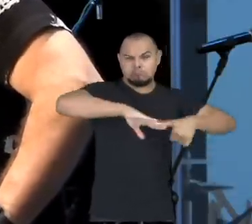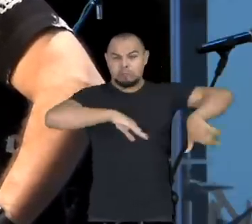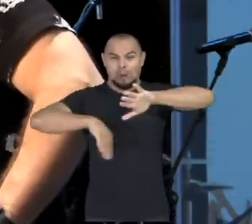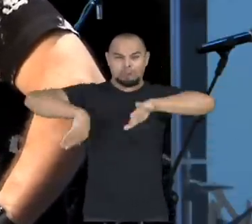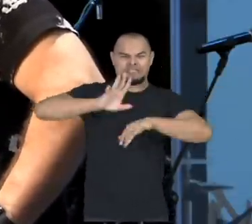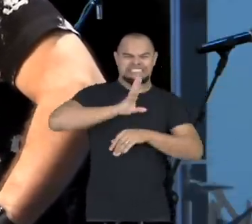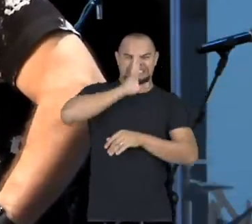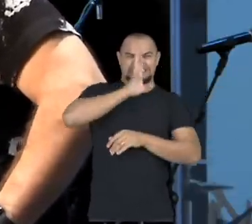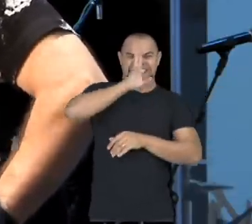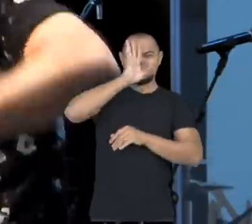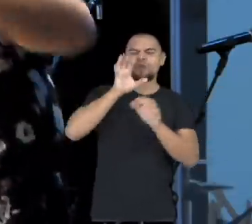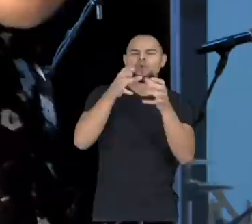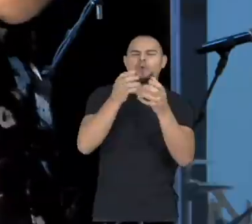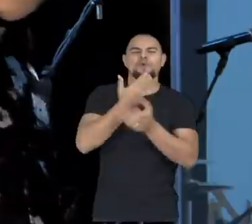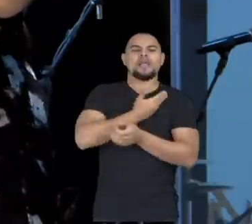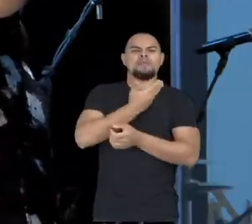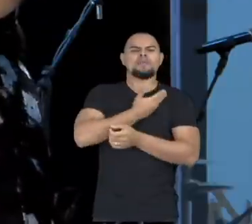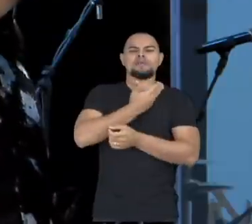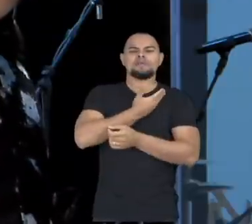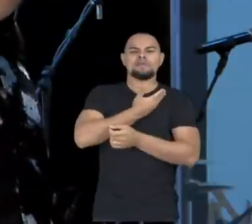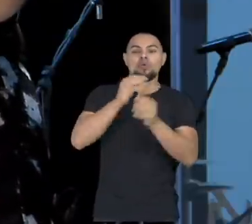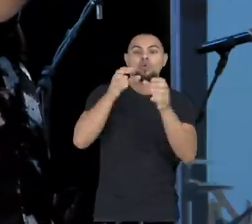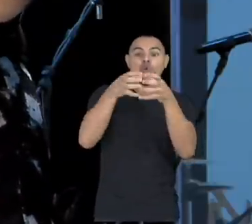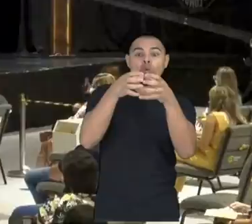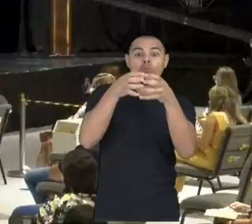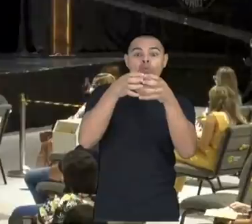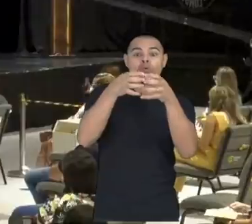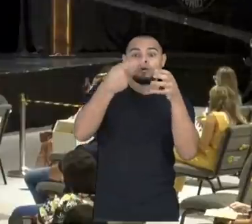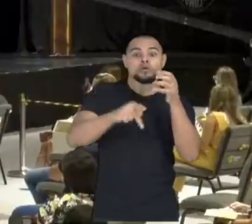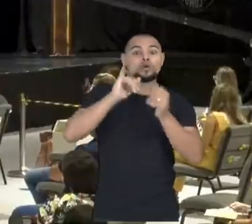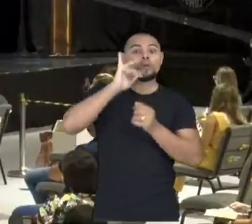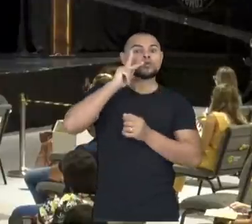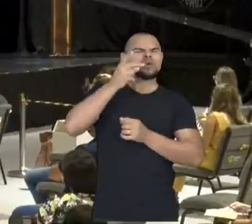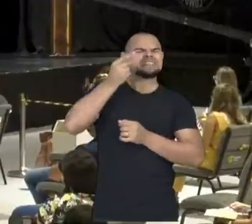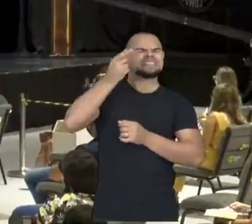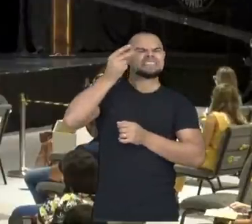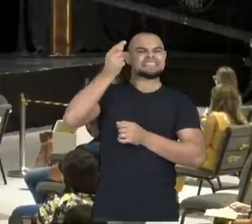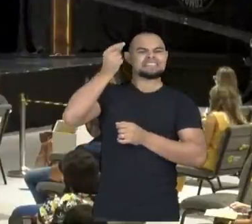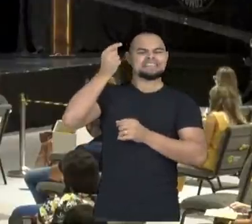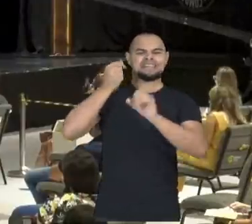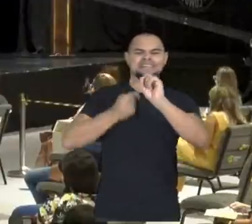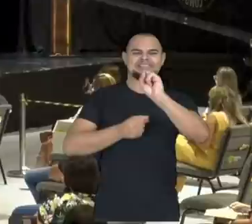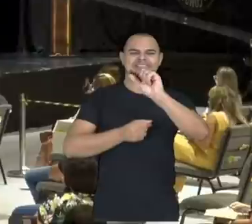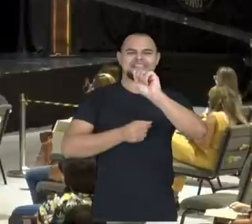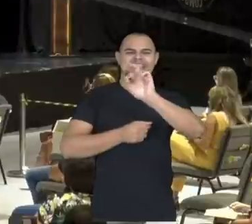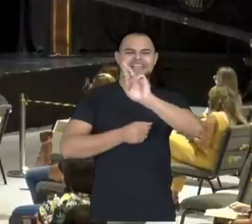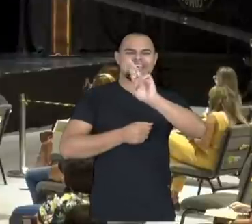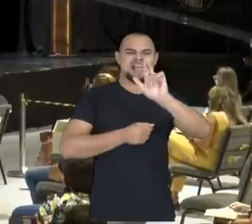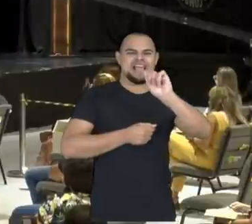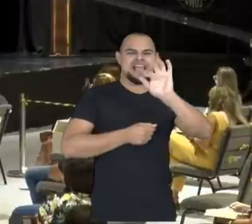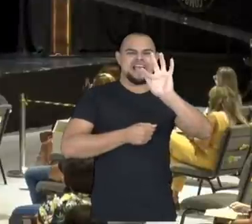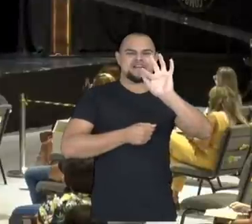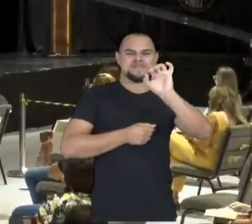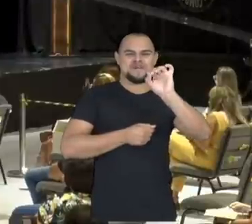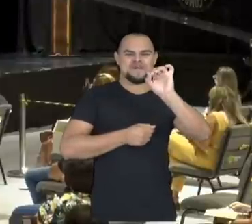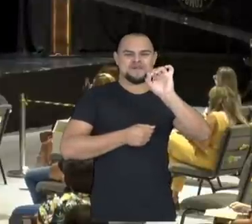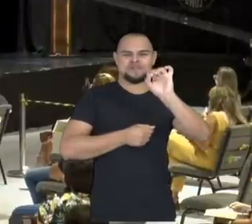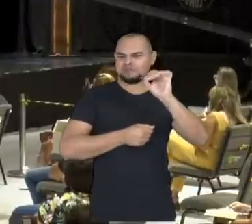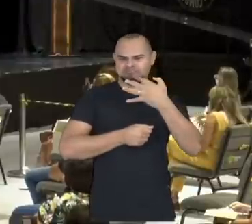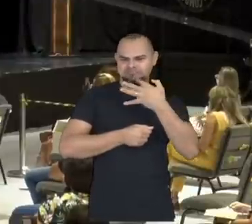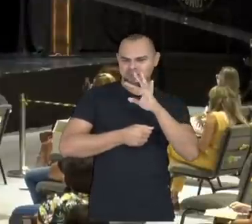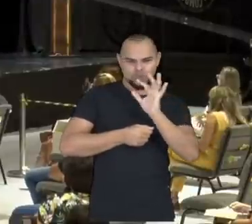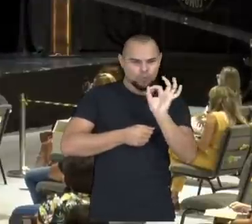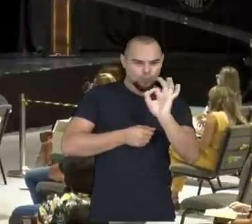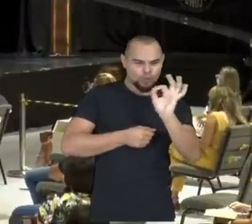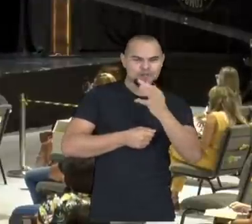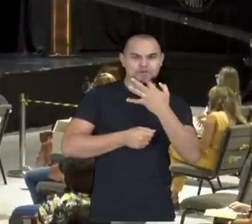de amigos daquele tempo. Quem ouviu falar nesse clube em João Pessoa? Sarrafo. Gente, de fato, Sarrafo não era conhecido na lista.